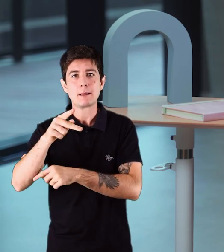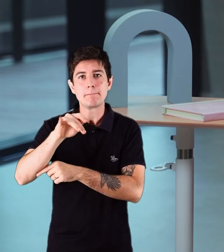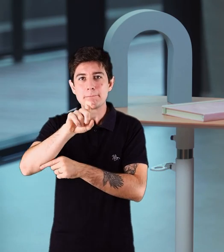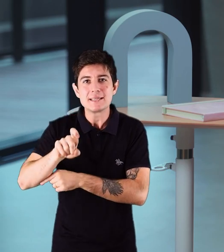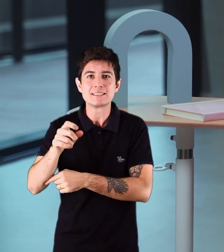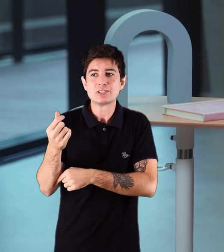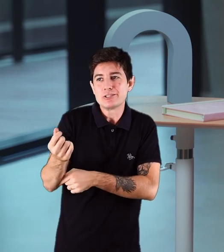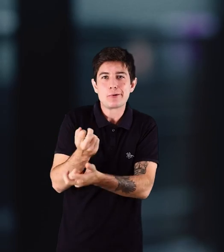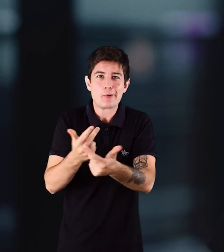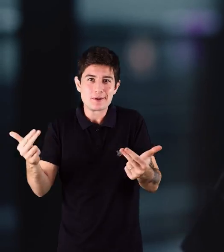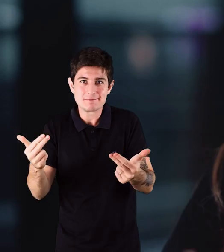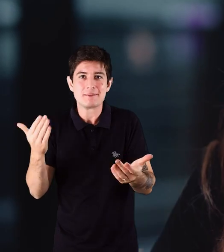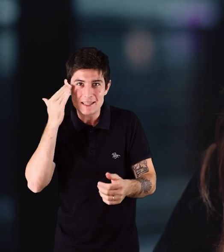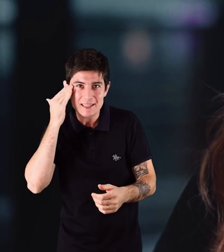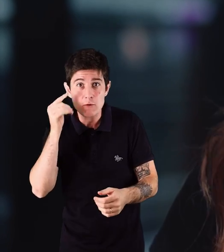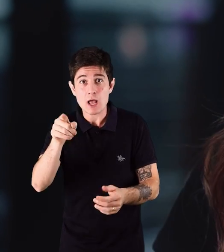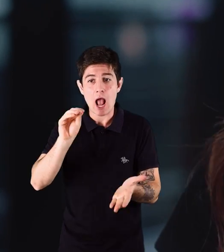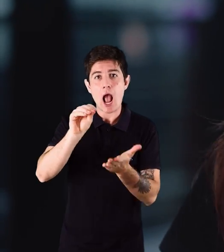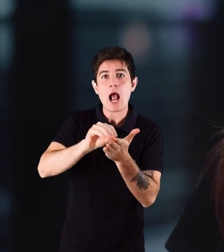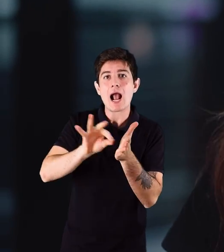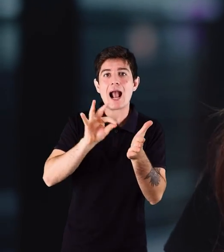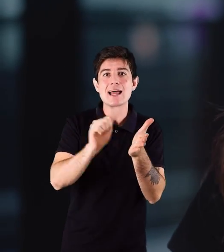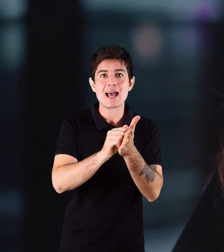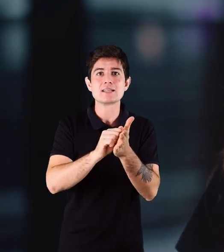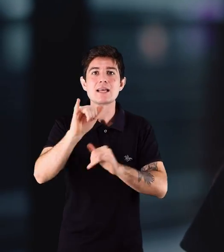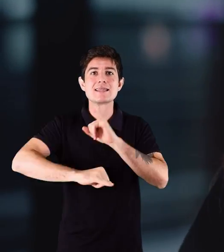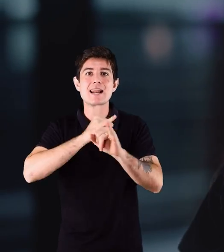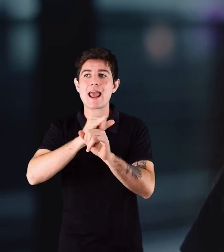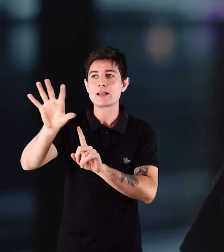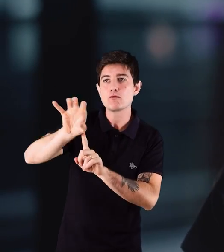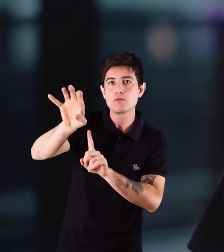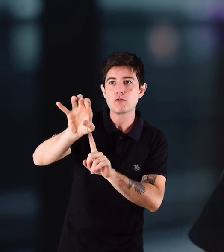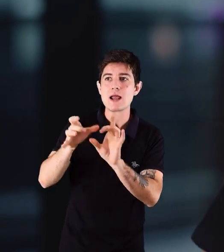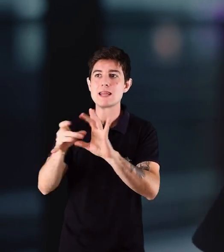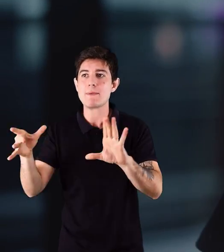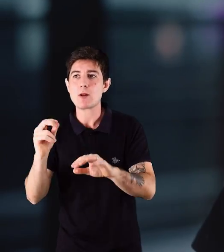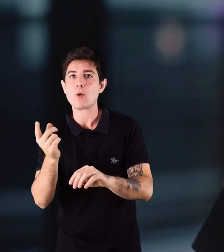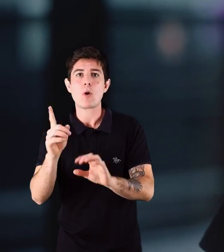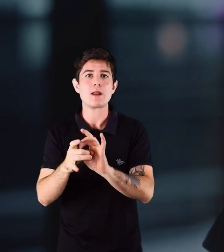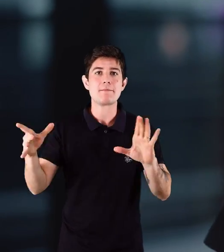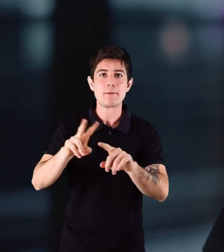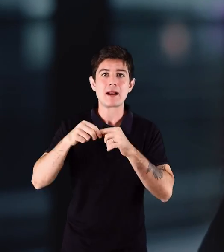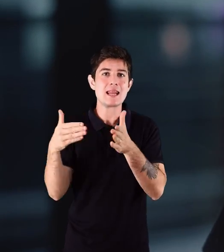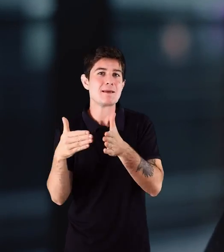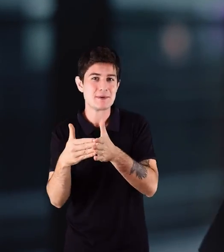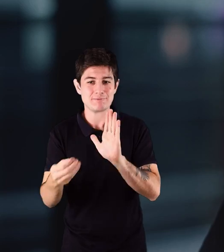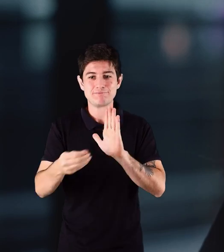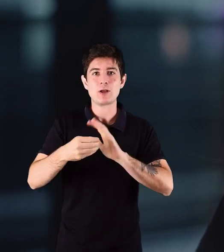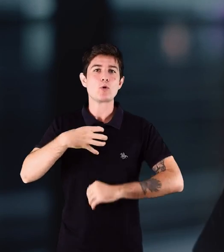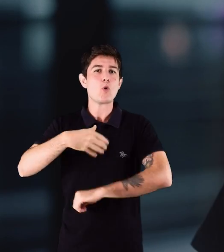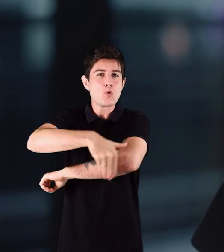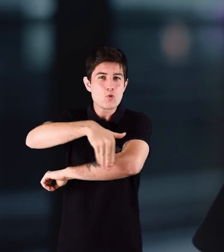você mesmo cadastra no app. E caso você precise fazer uma transação acima do limite definido, não tem problema. É só fazer o